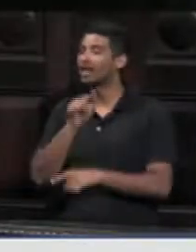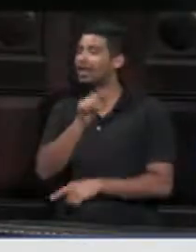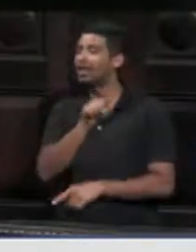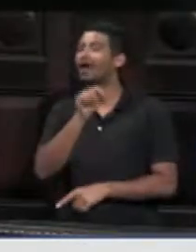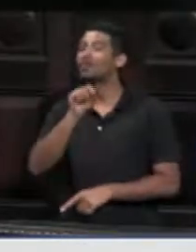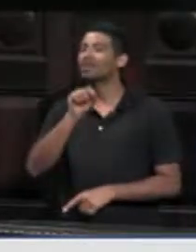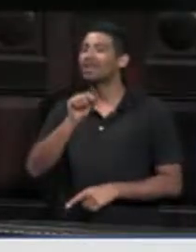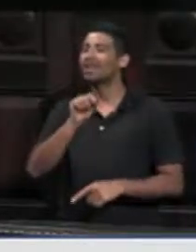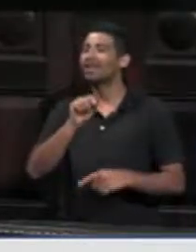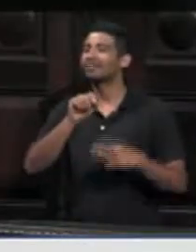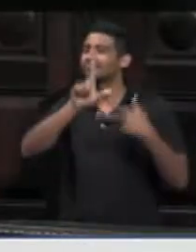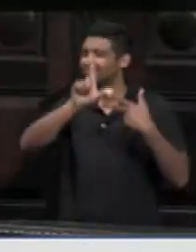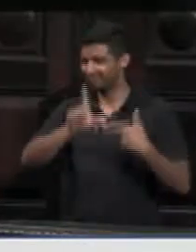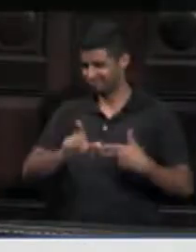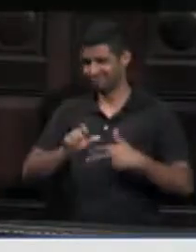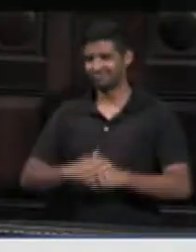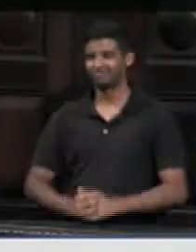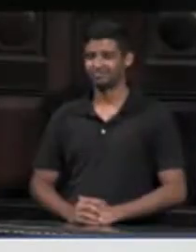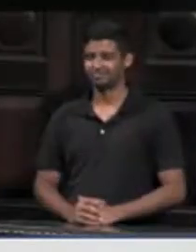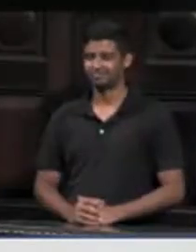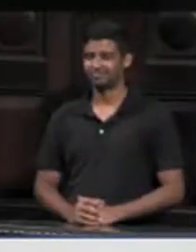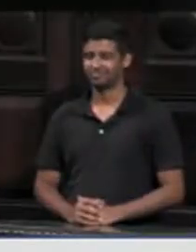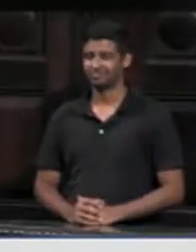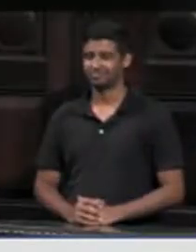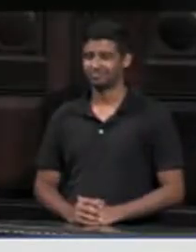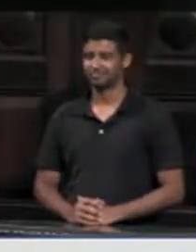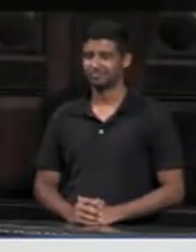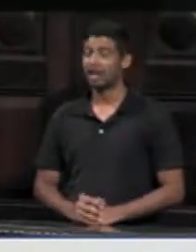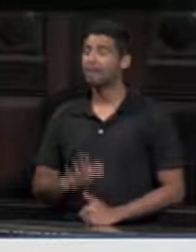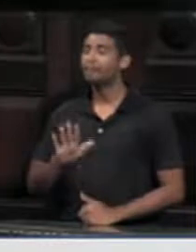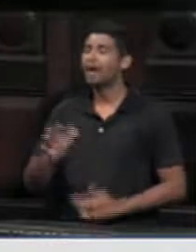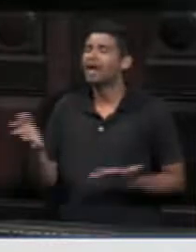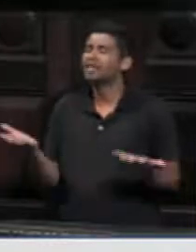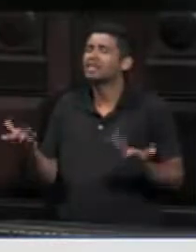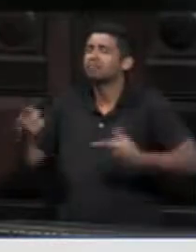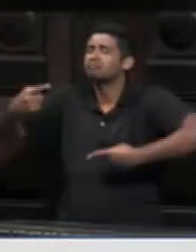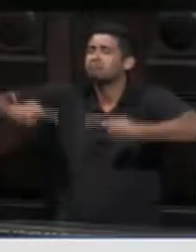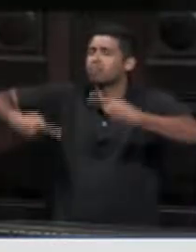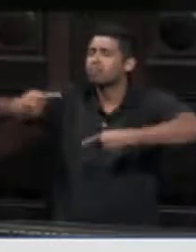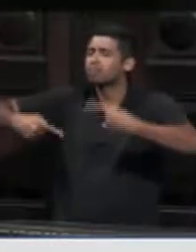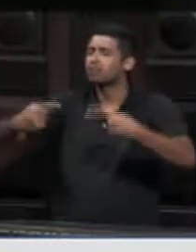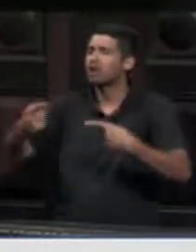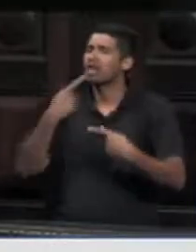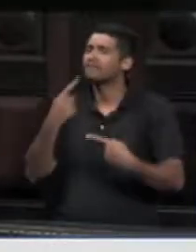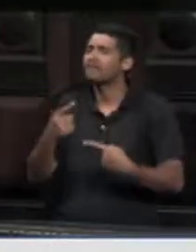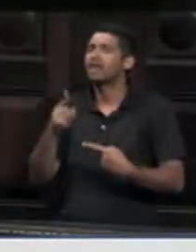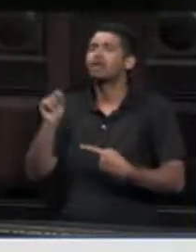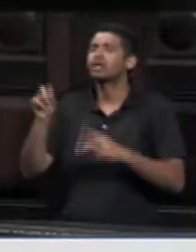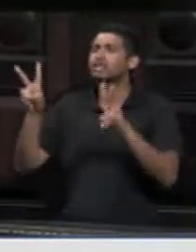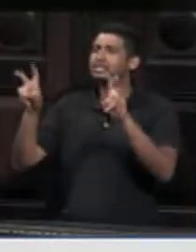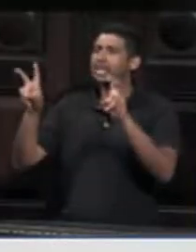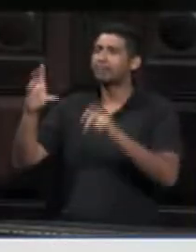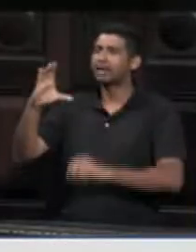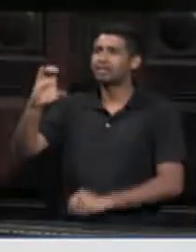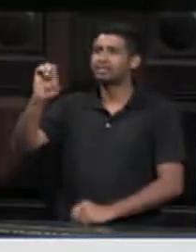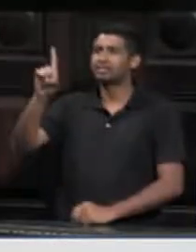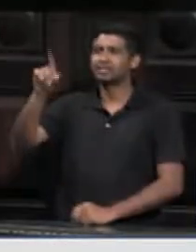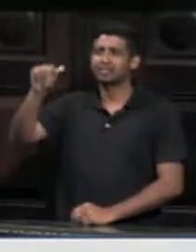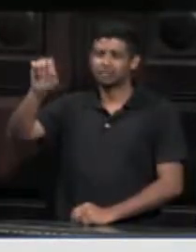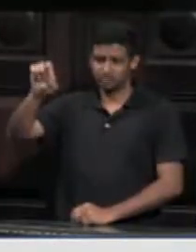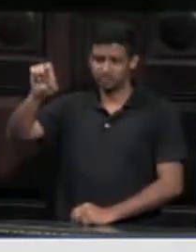Legislativo. Mas o aprofundamento do debate sobre a SEDAI, pelo